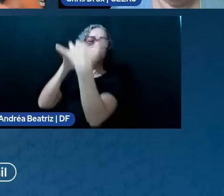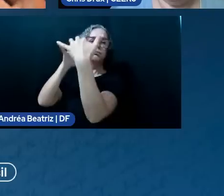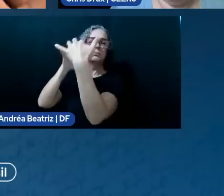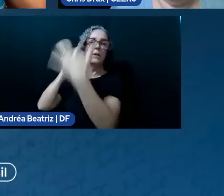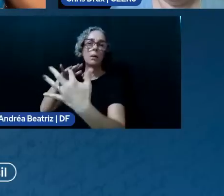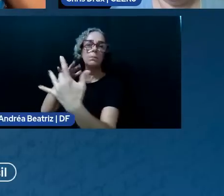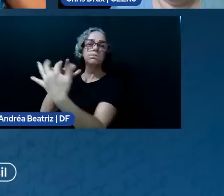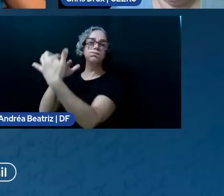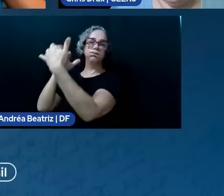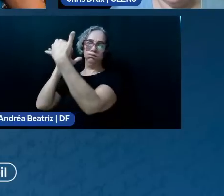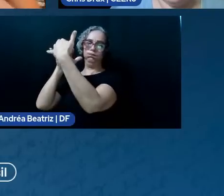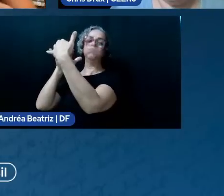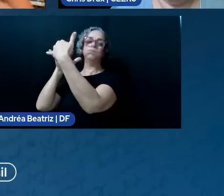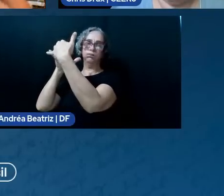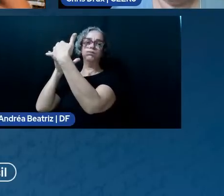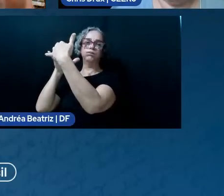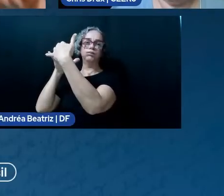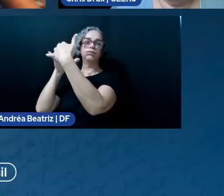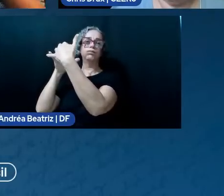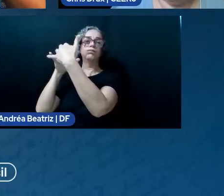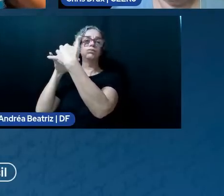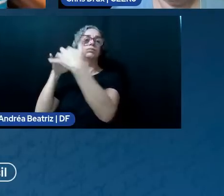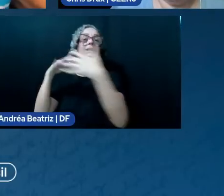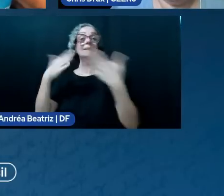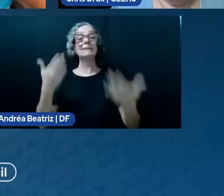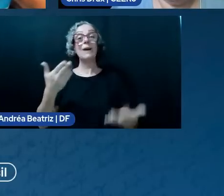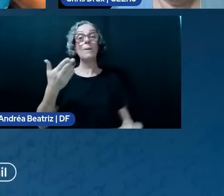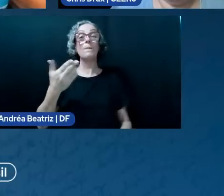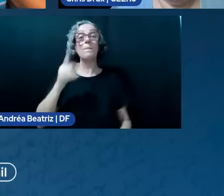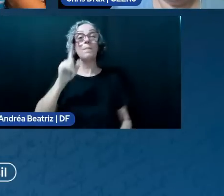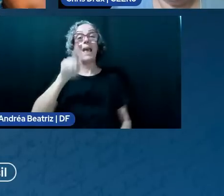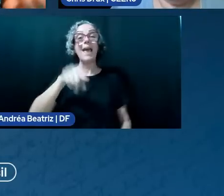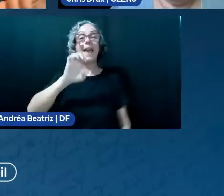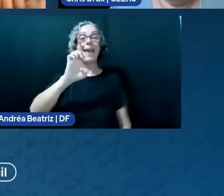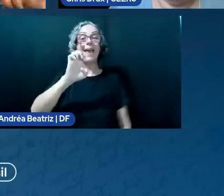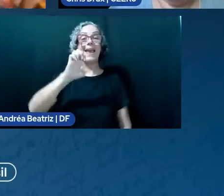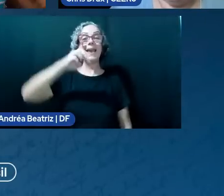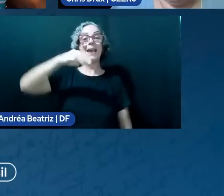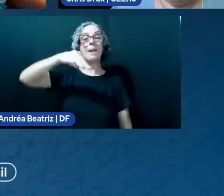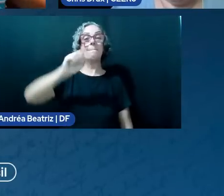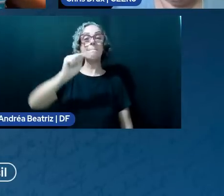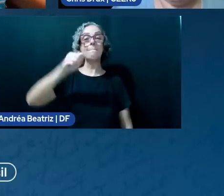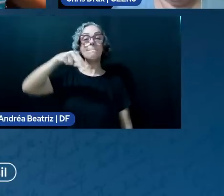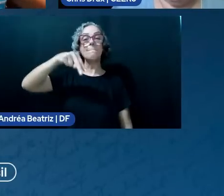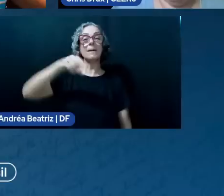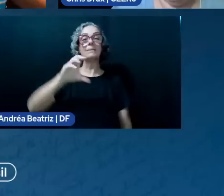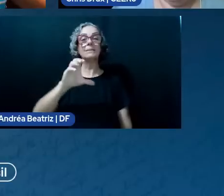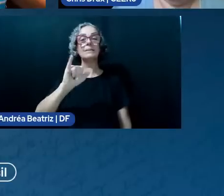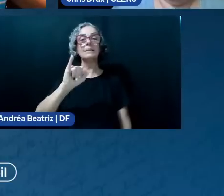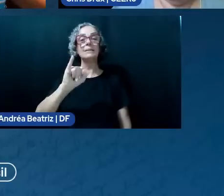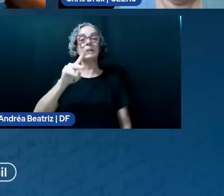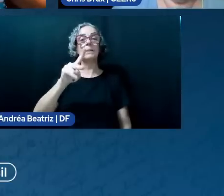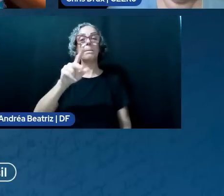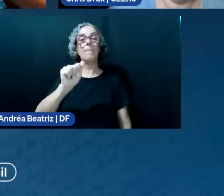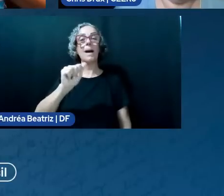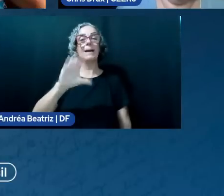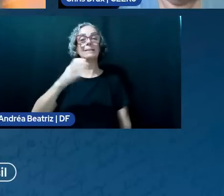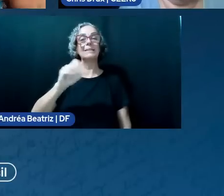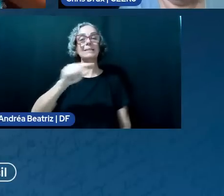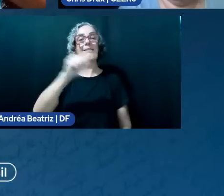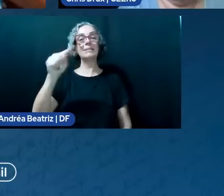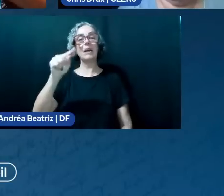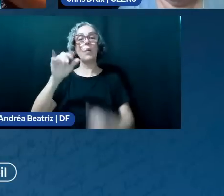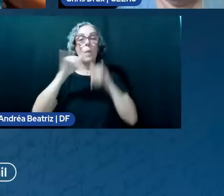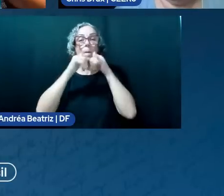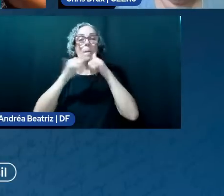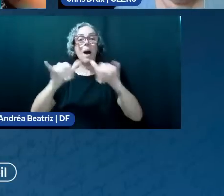uma emancipação. Por isso chama-se emancipação magnética. É uma emancipação provocada em